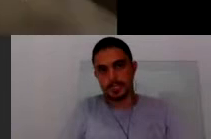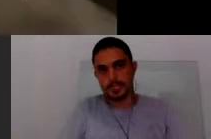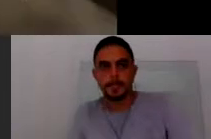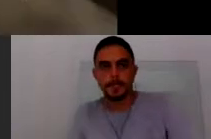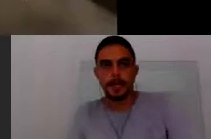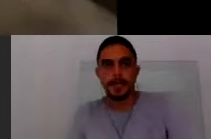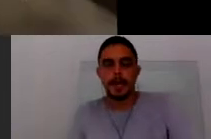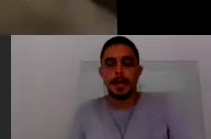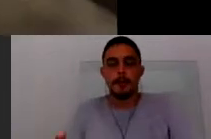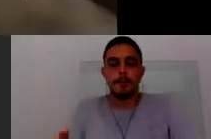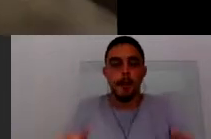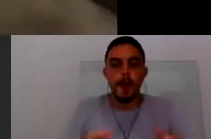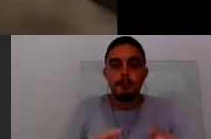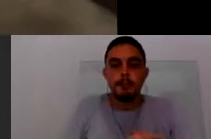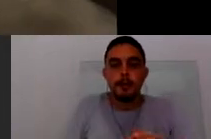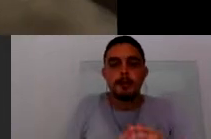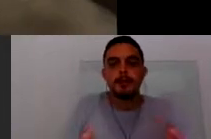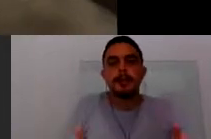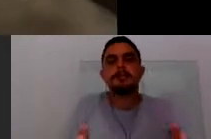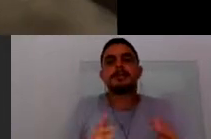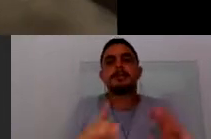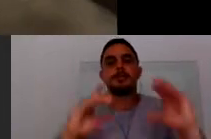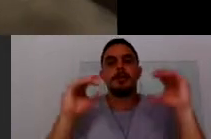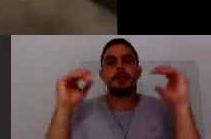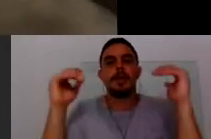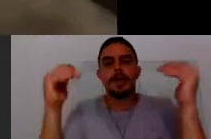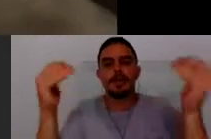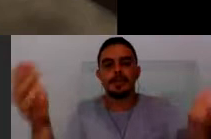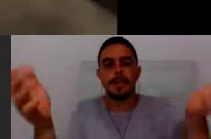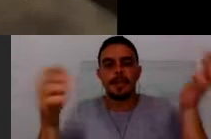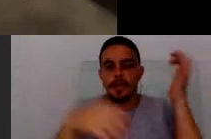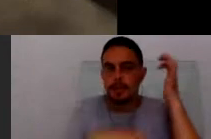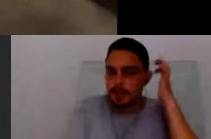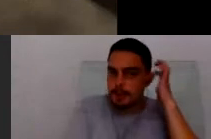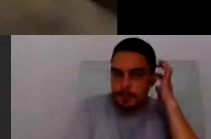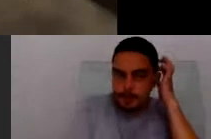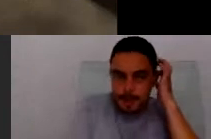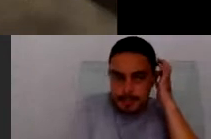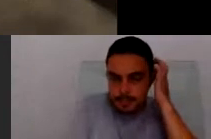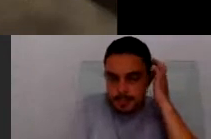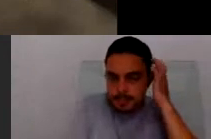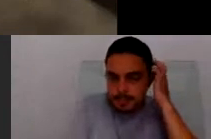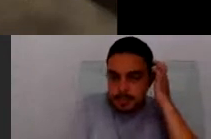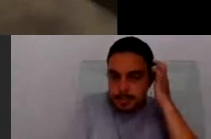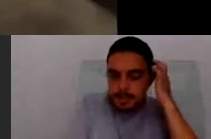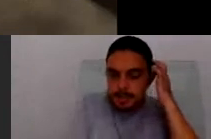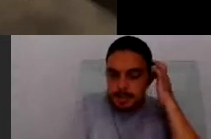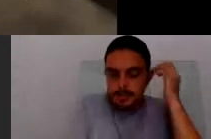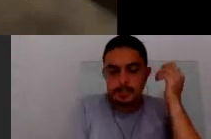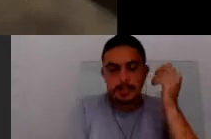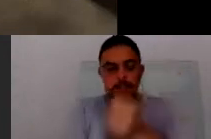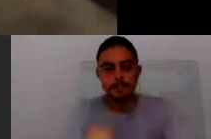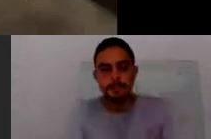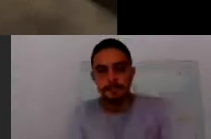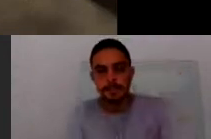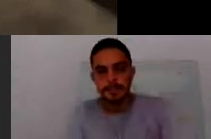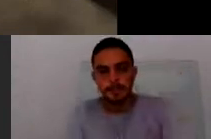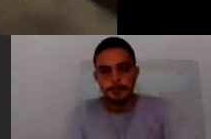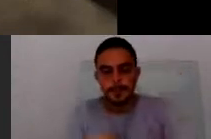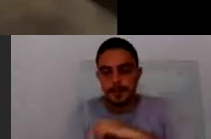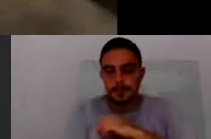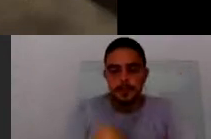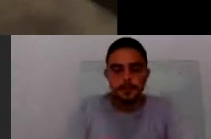a infiltração, tá? Qual a importância de conhecer na prática essa questão